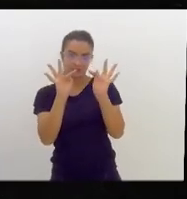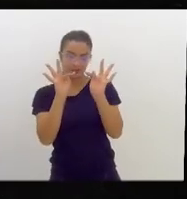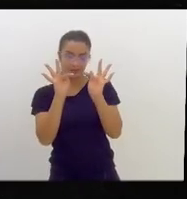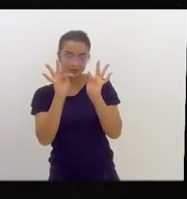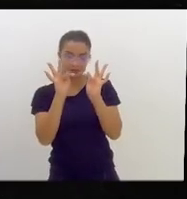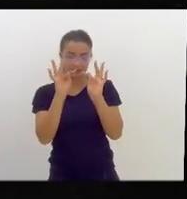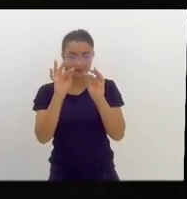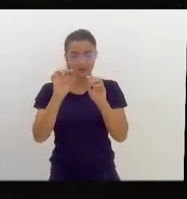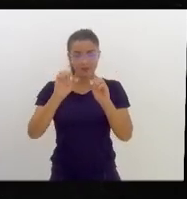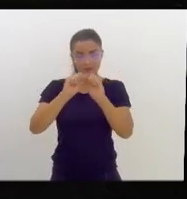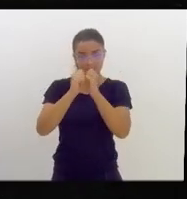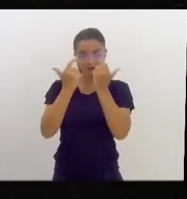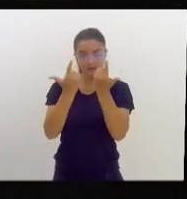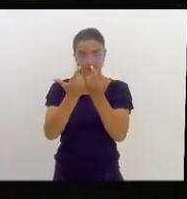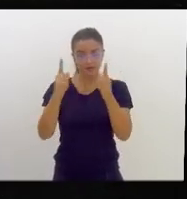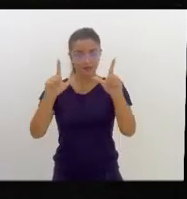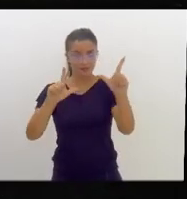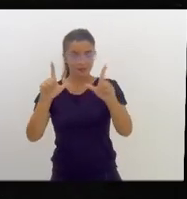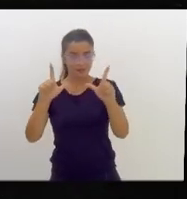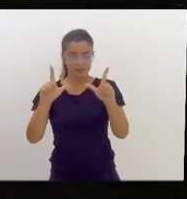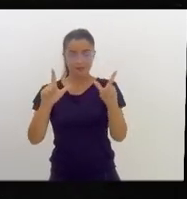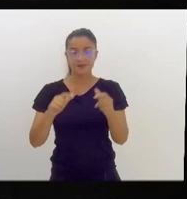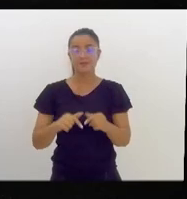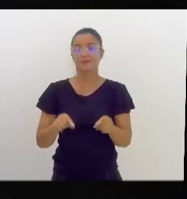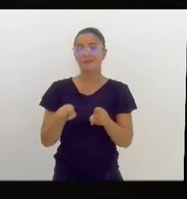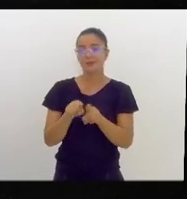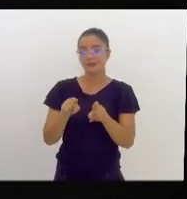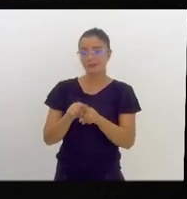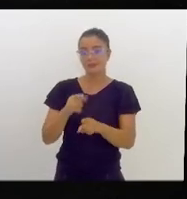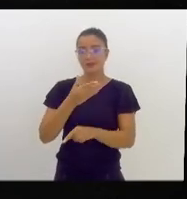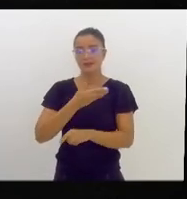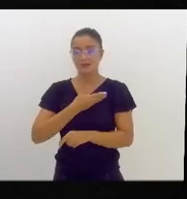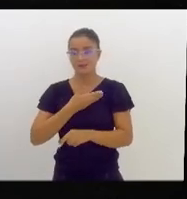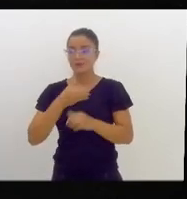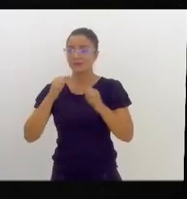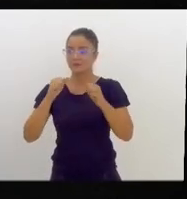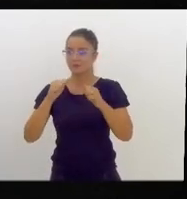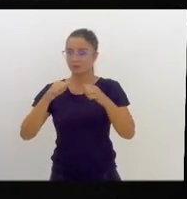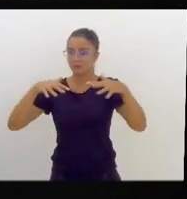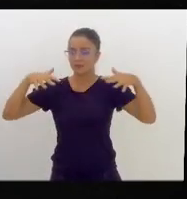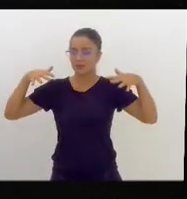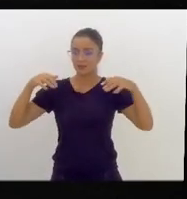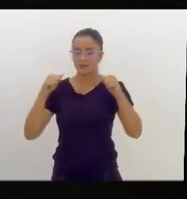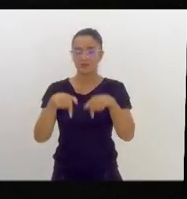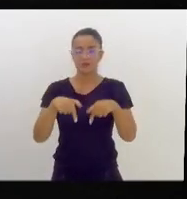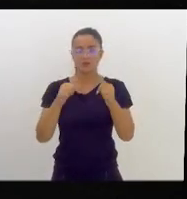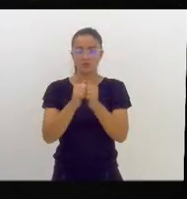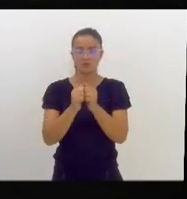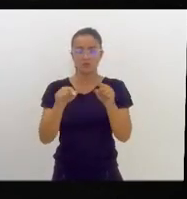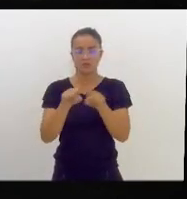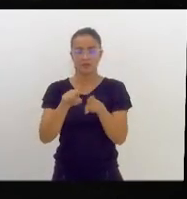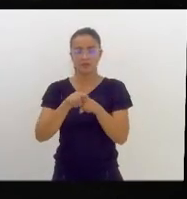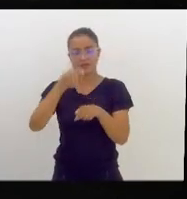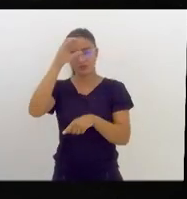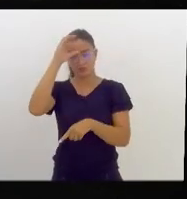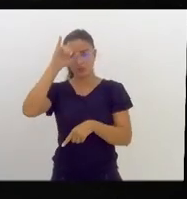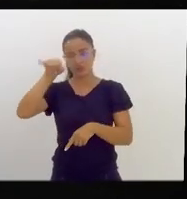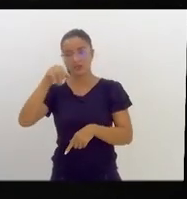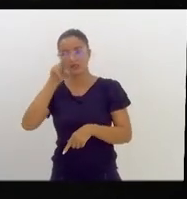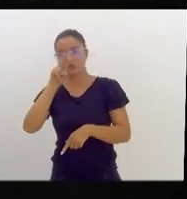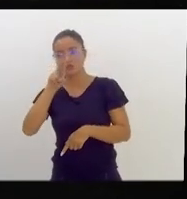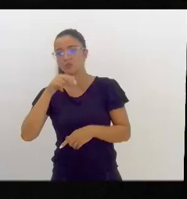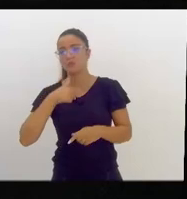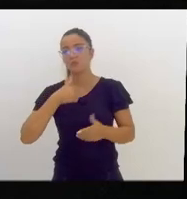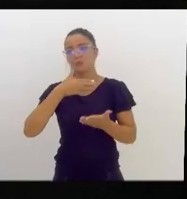do Parlamento que se encontram aqui em plenária, a nossa queridíssima presidente, deputada Tia Ju. E eu quero